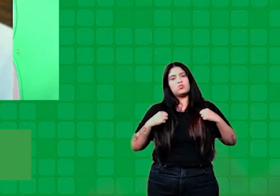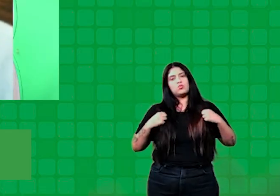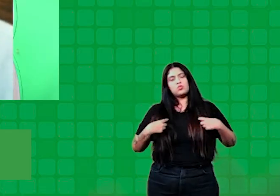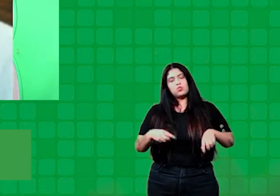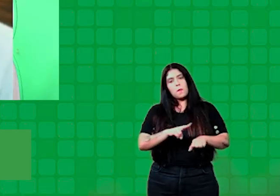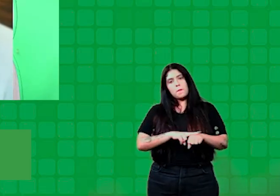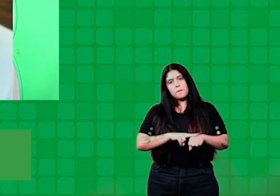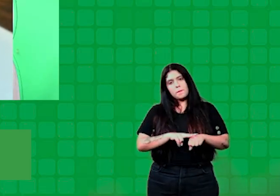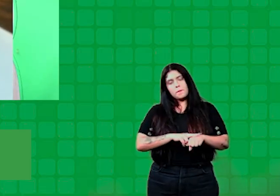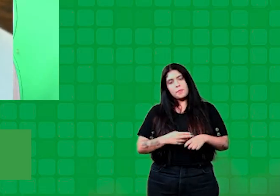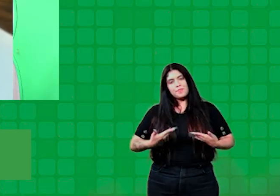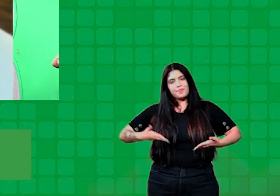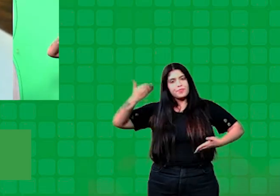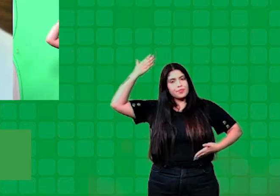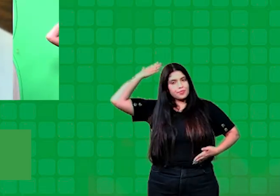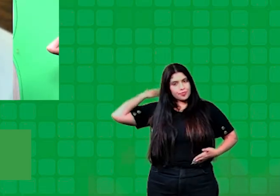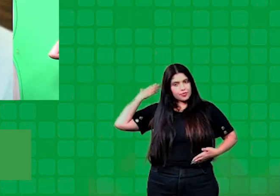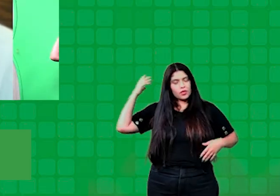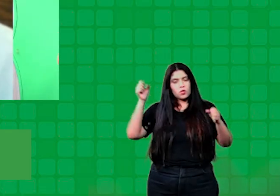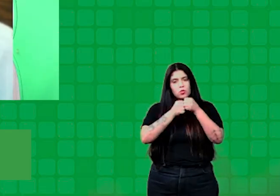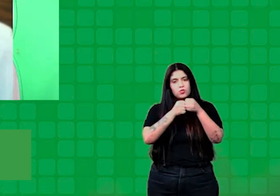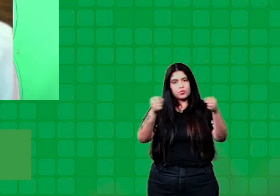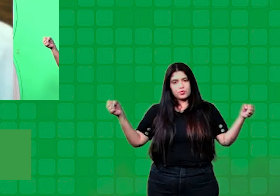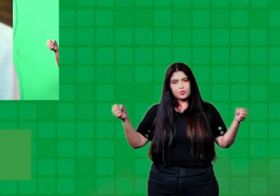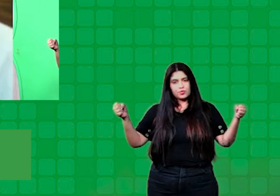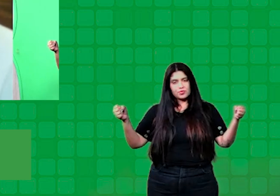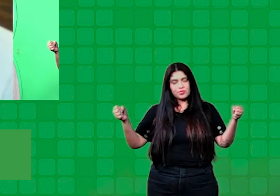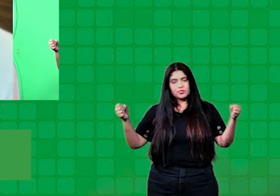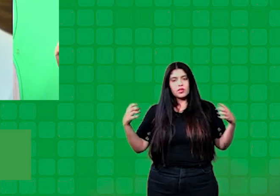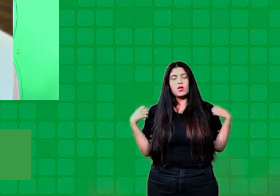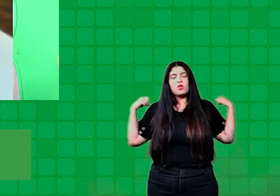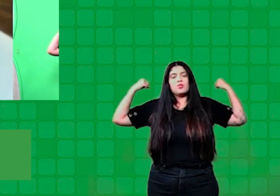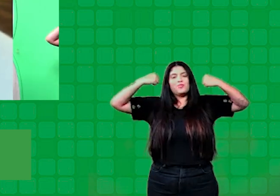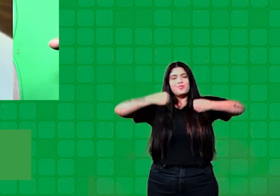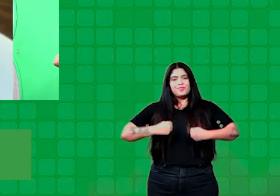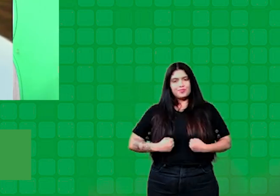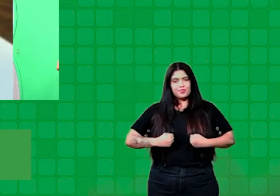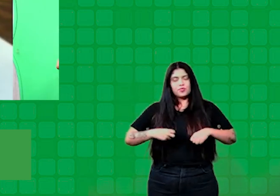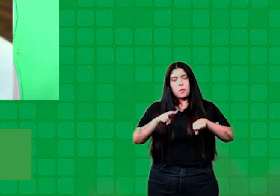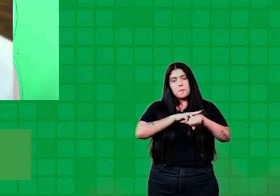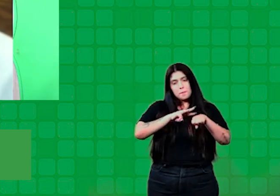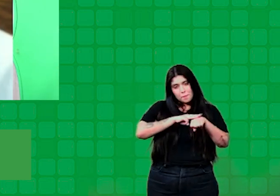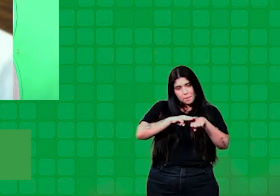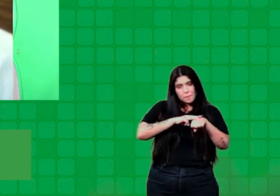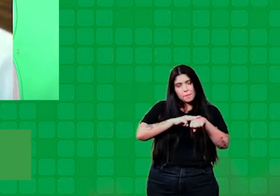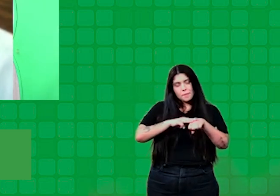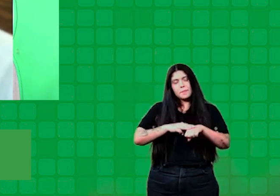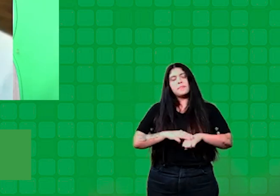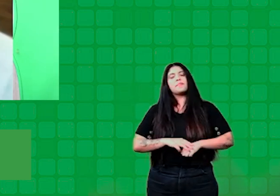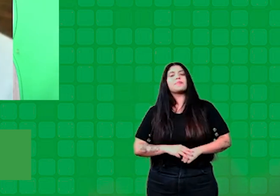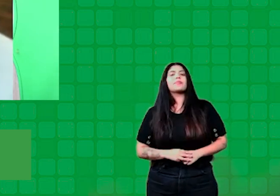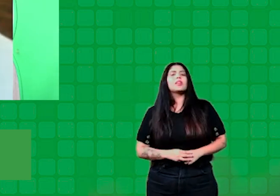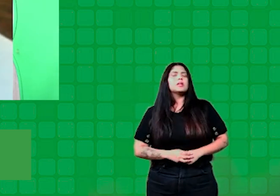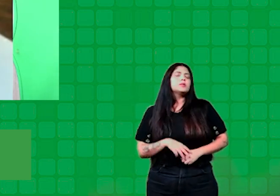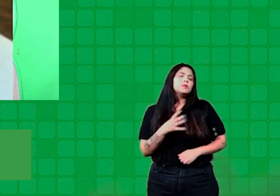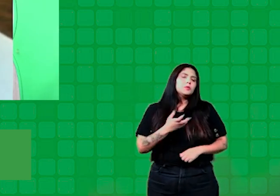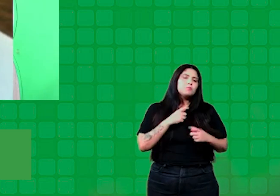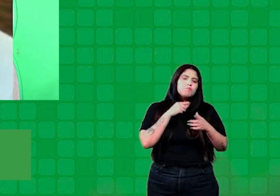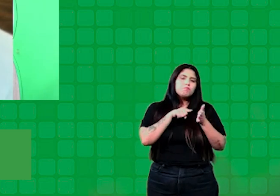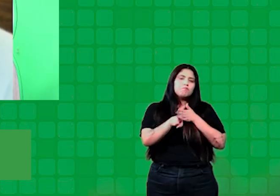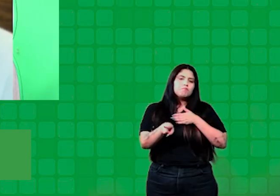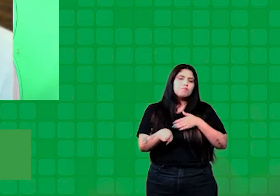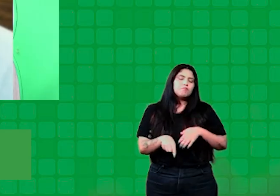verde, atrás de mim tem um armário e uma jaqueta marrom aparecendo. Eu queria perguntar